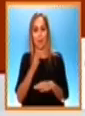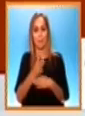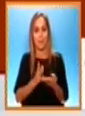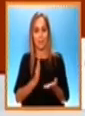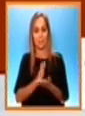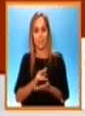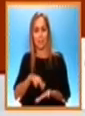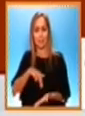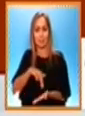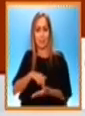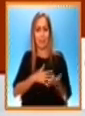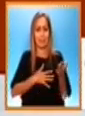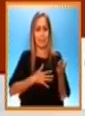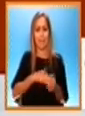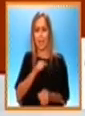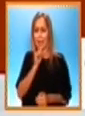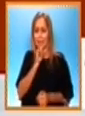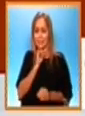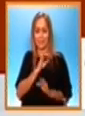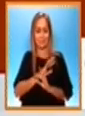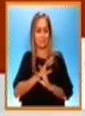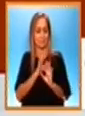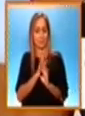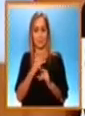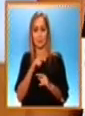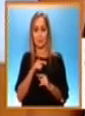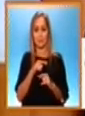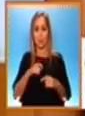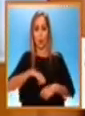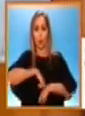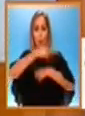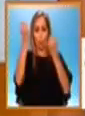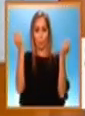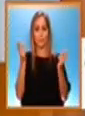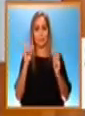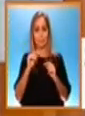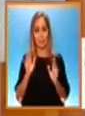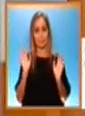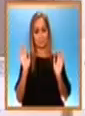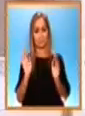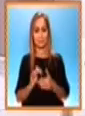já estão a dançar, já estão a querer cantar, já estão... Mas vocês tiram a roupa também.